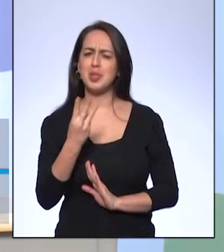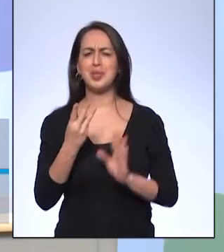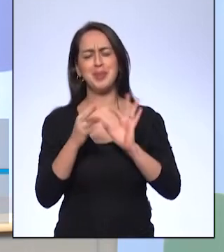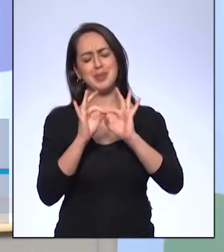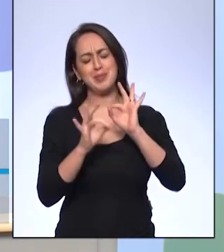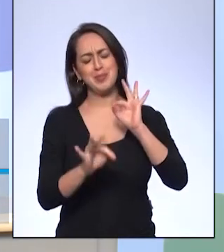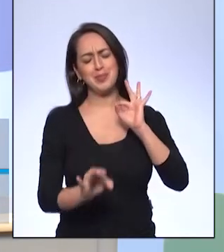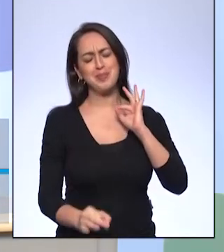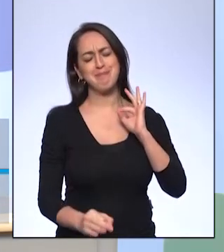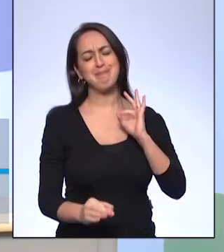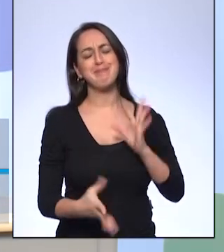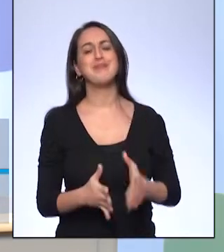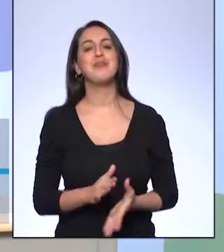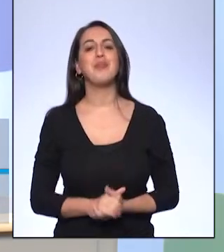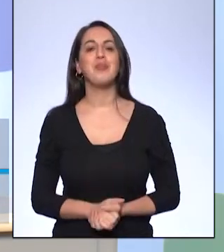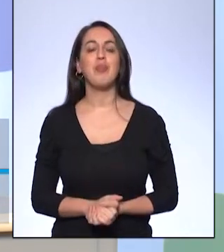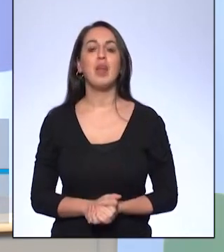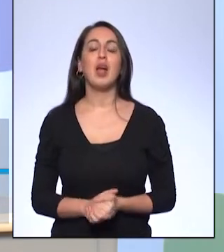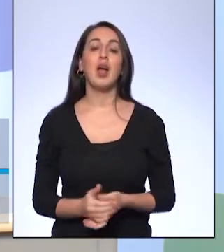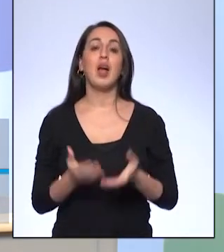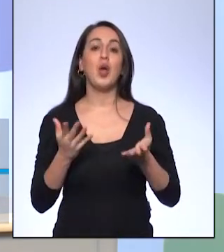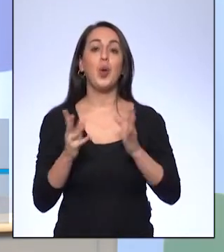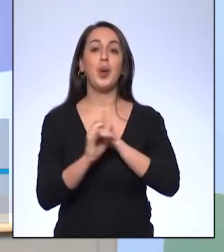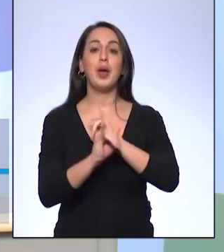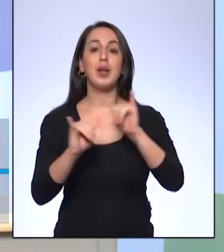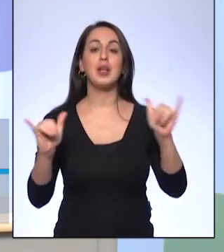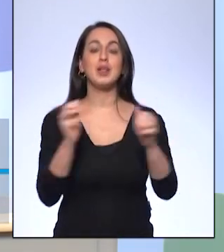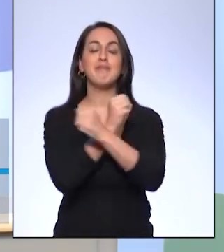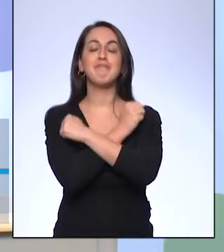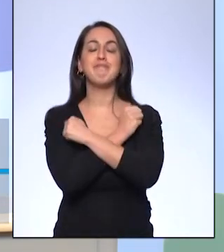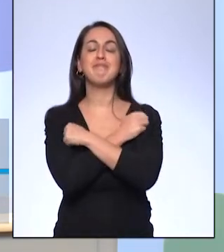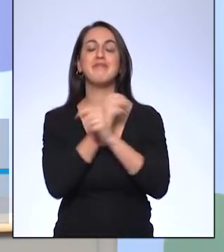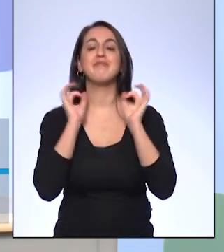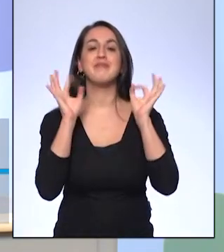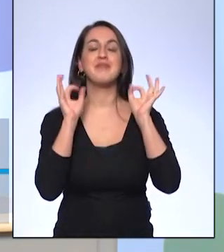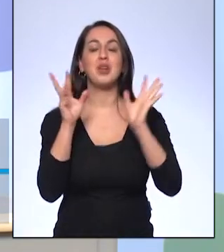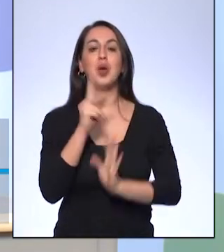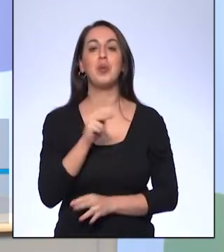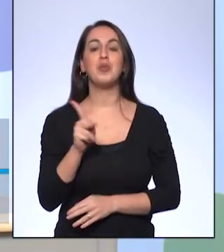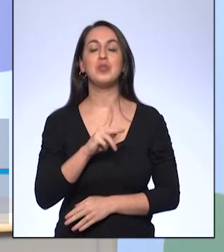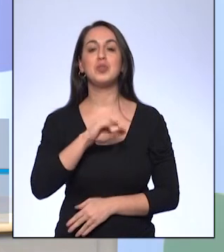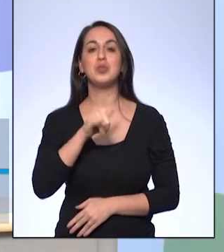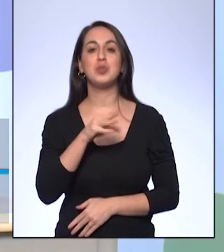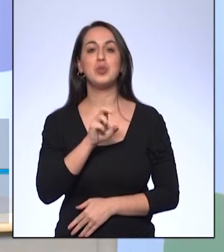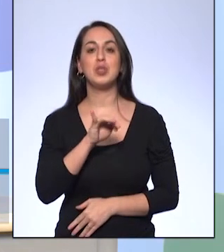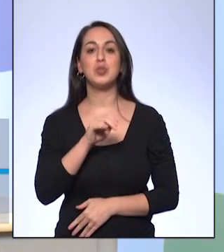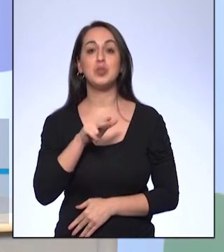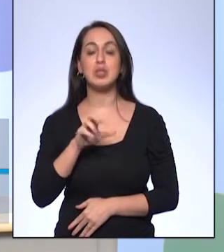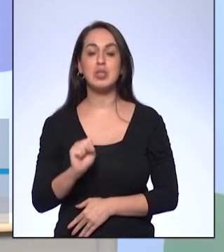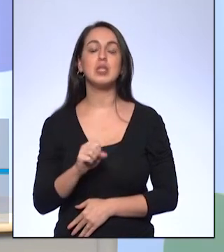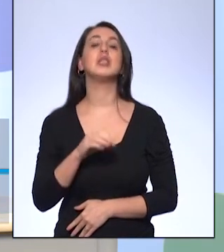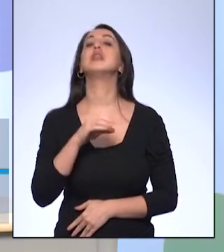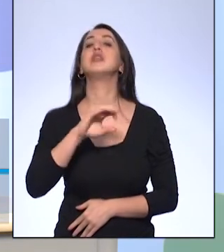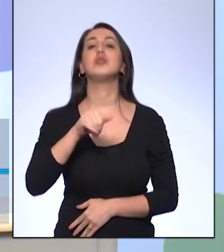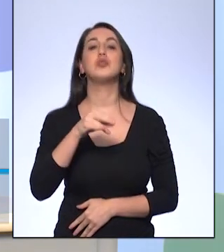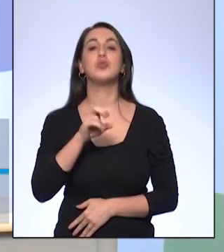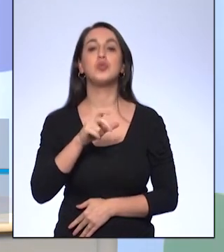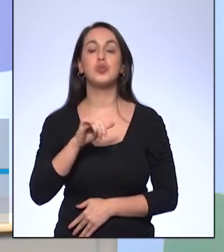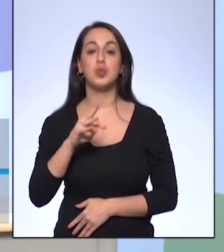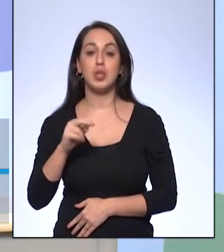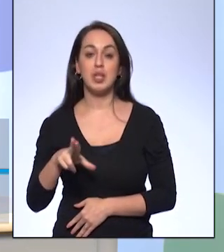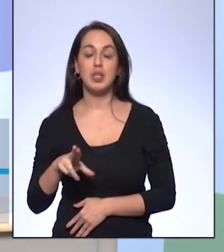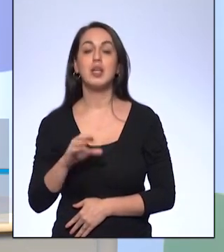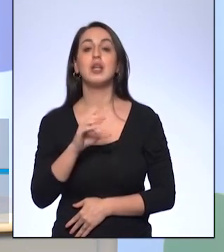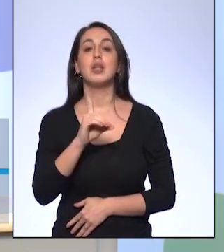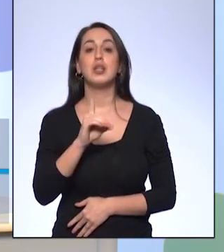fazer aí direitinho para eles. Quero mandar um abraço especial para a professora Josiane, professor Valdomiro, Jonathan, Dorival, esses